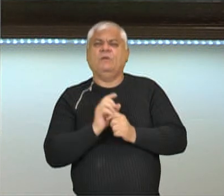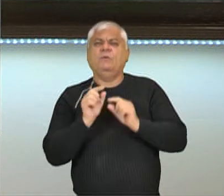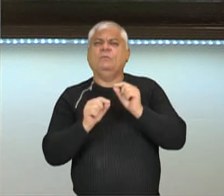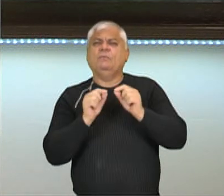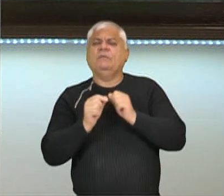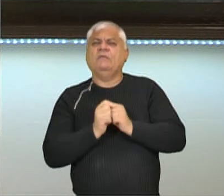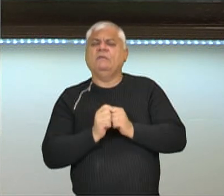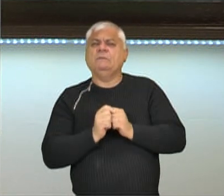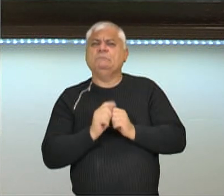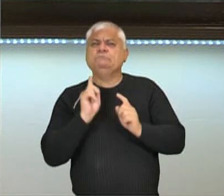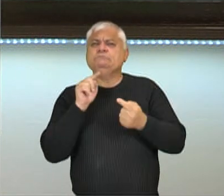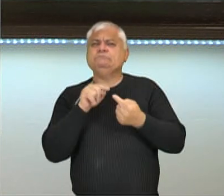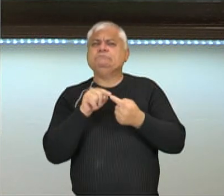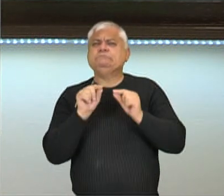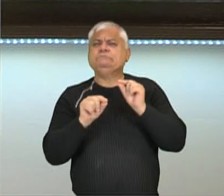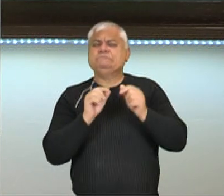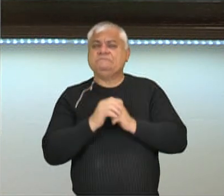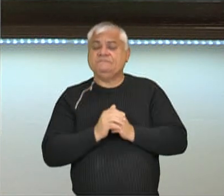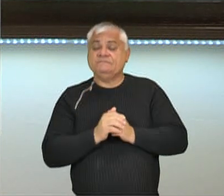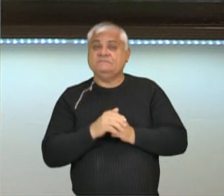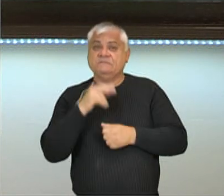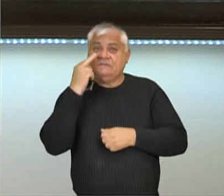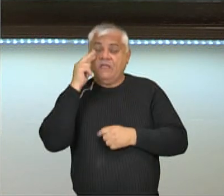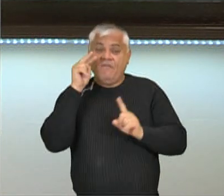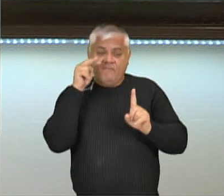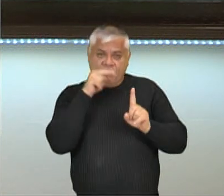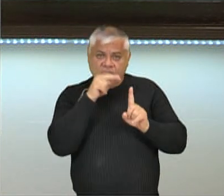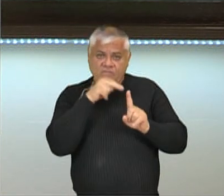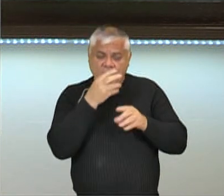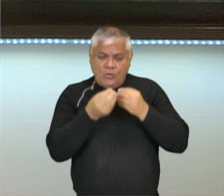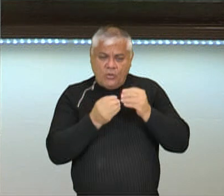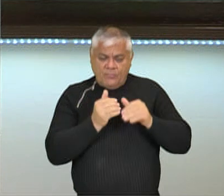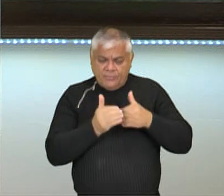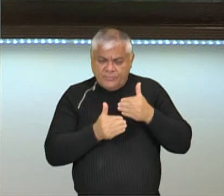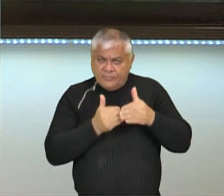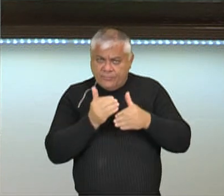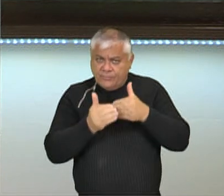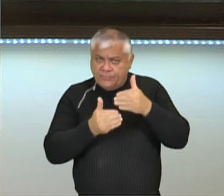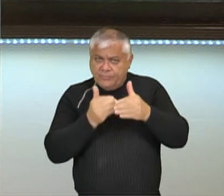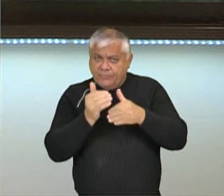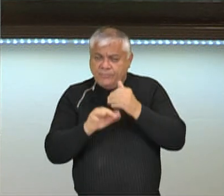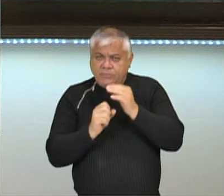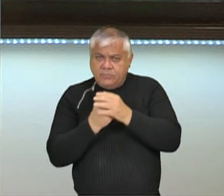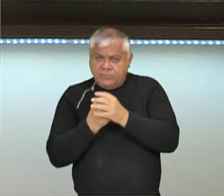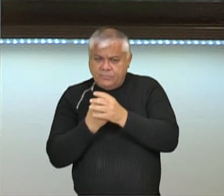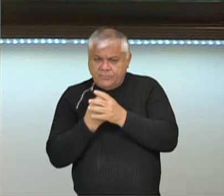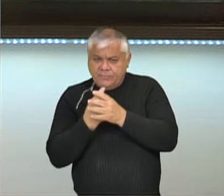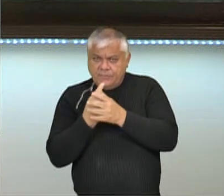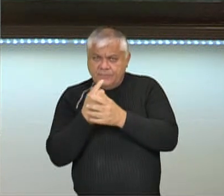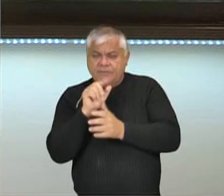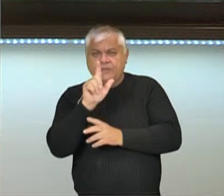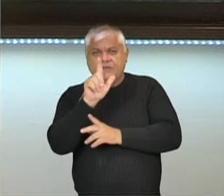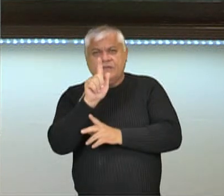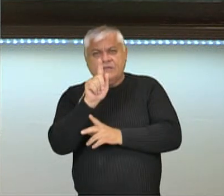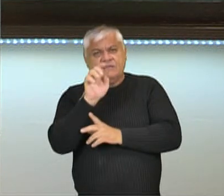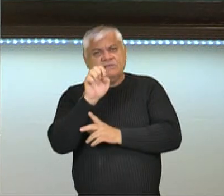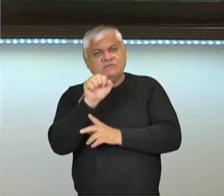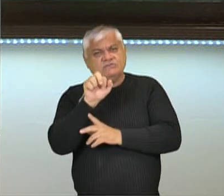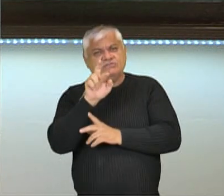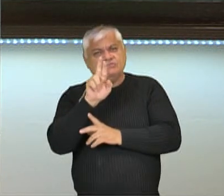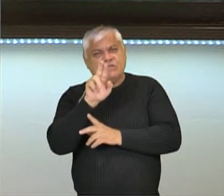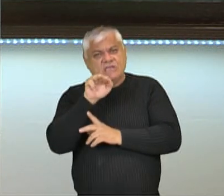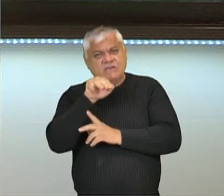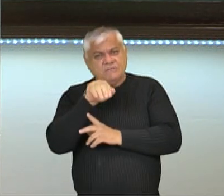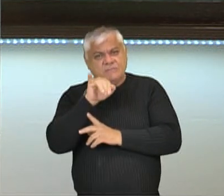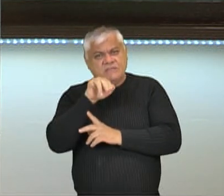qual que é o intuito dessa atividade? É você observar o processo da germinação, esse processo tão lindo, né, do reino vegetal aí pertinho